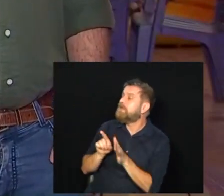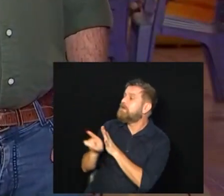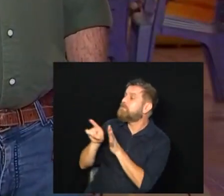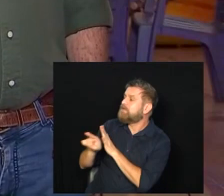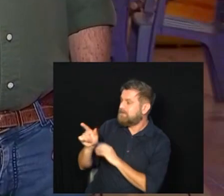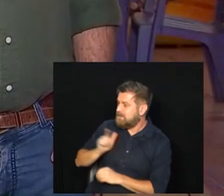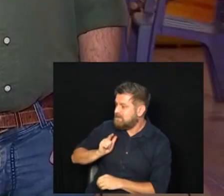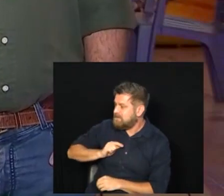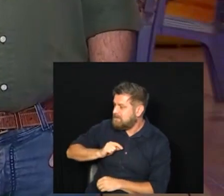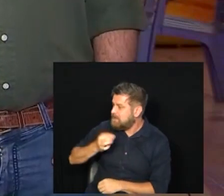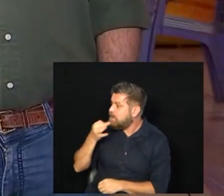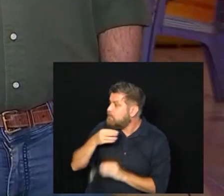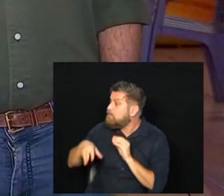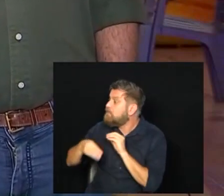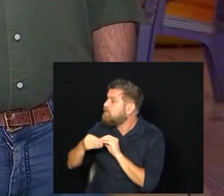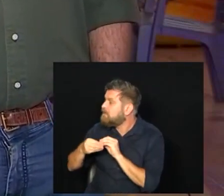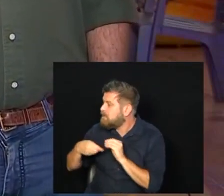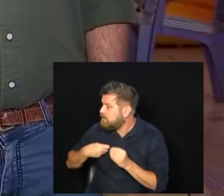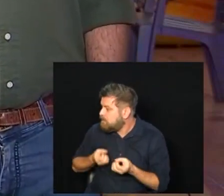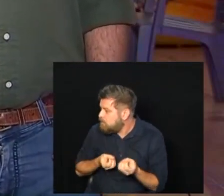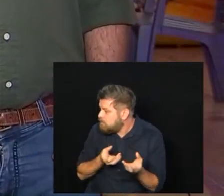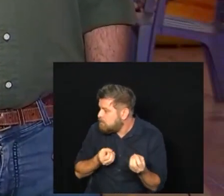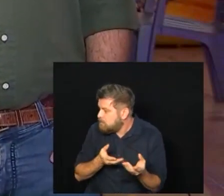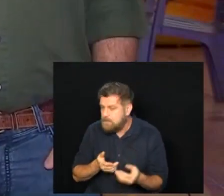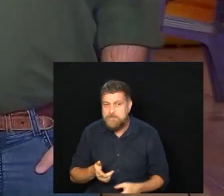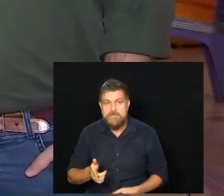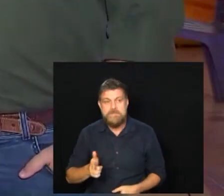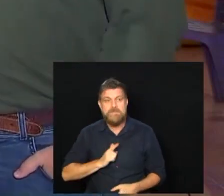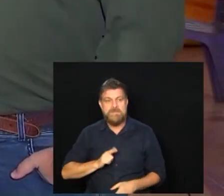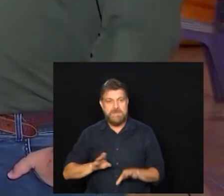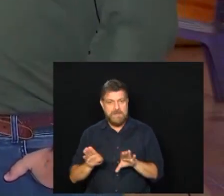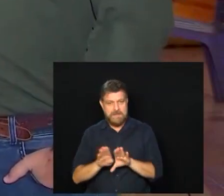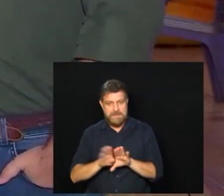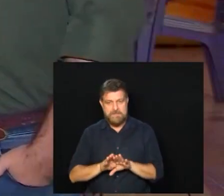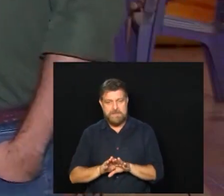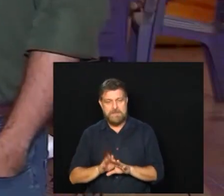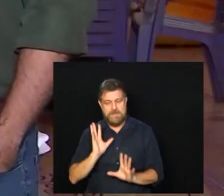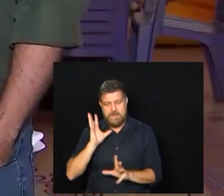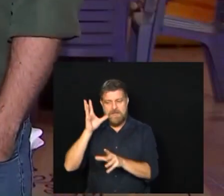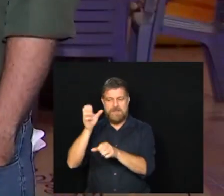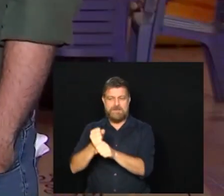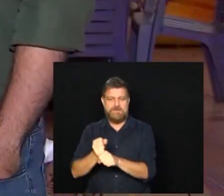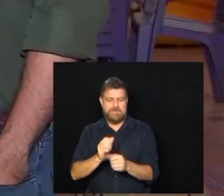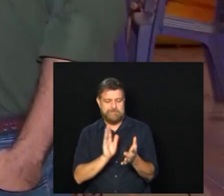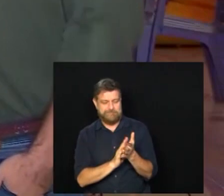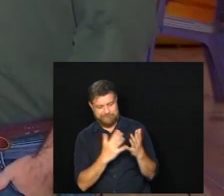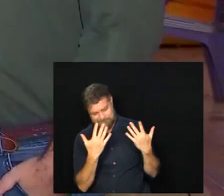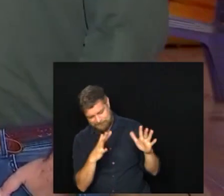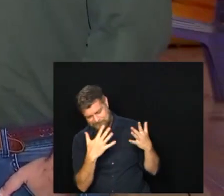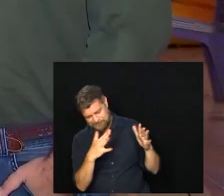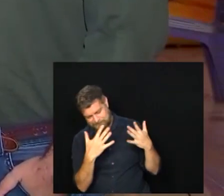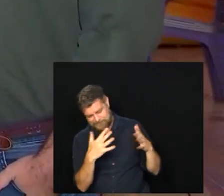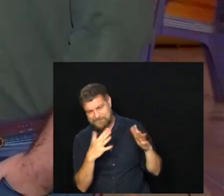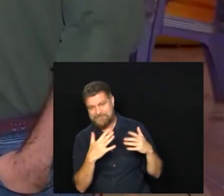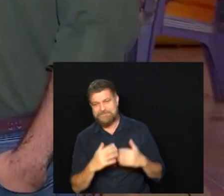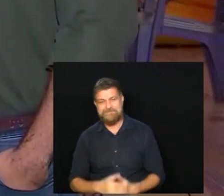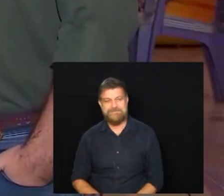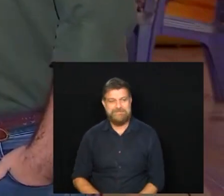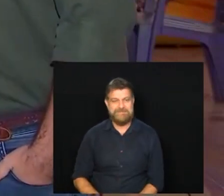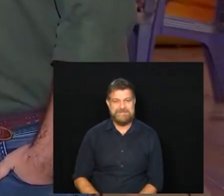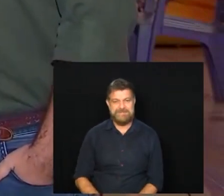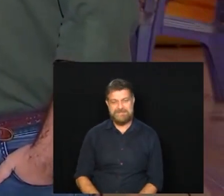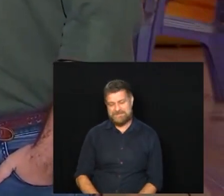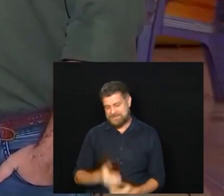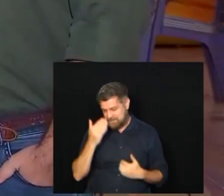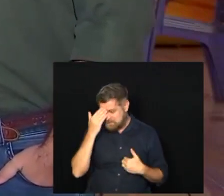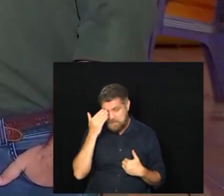alguma coisa aí? Marquei tudo, né? Falei, falou tudo. Pronto, nota 10. É isso. Tá bom,